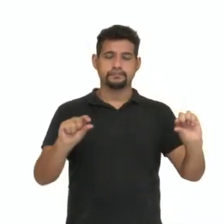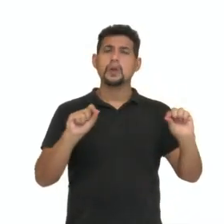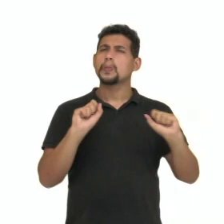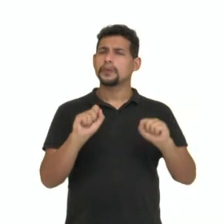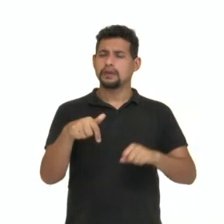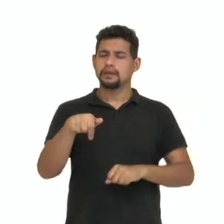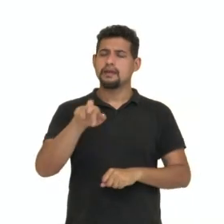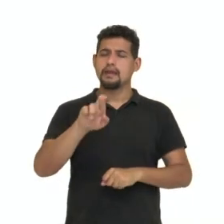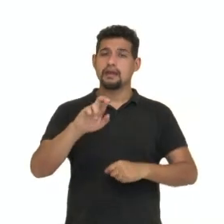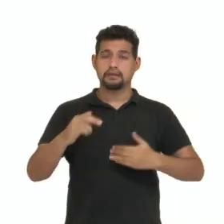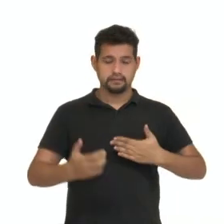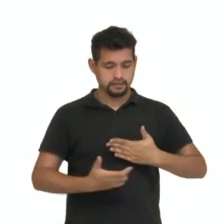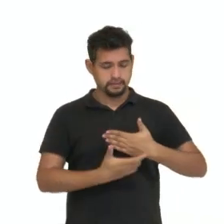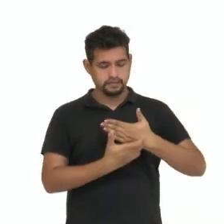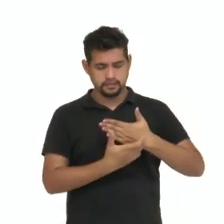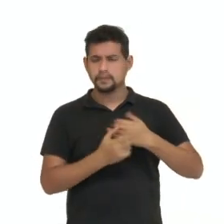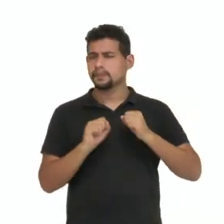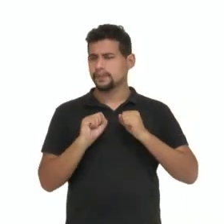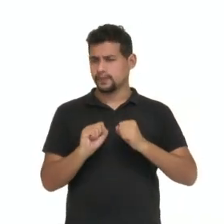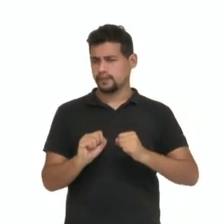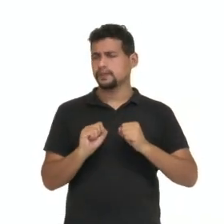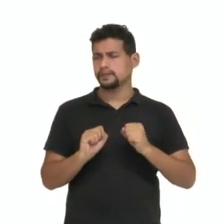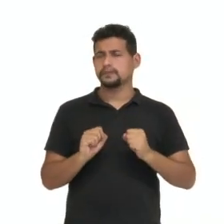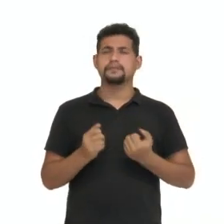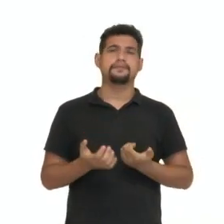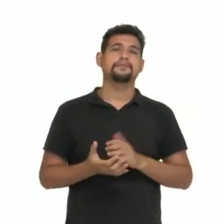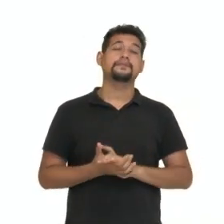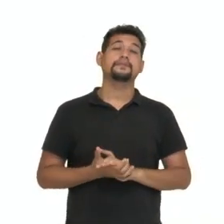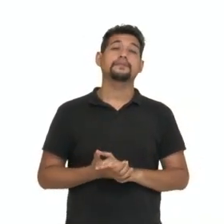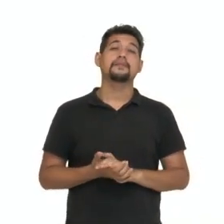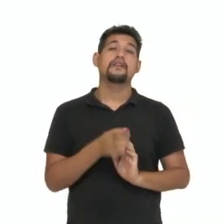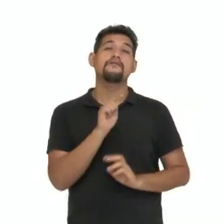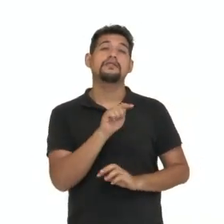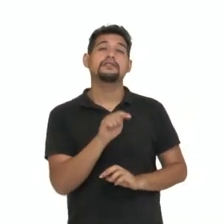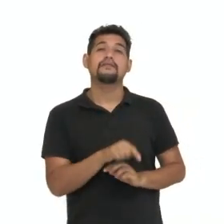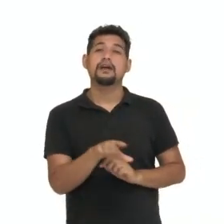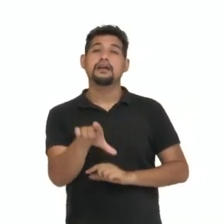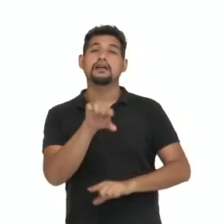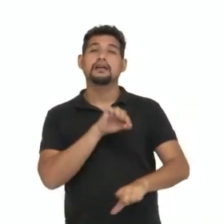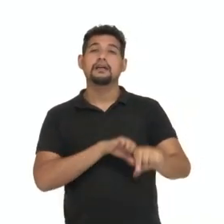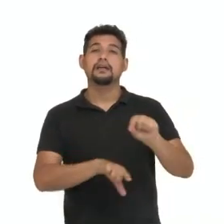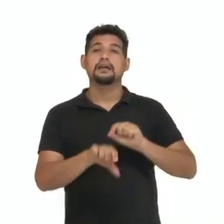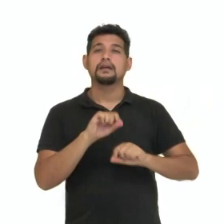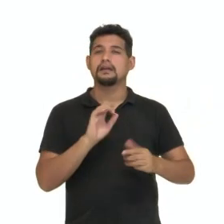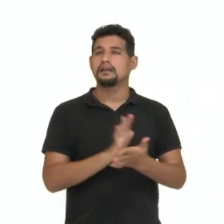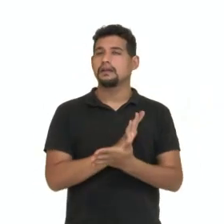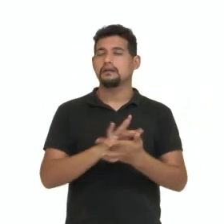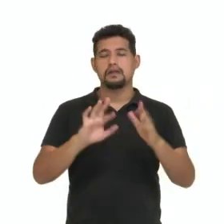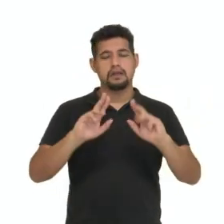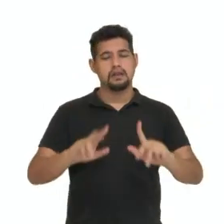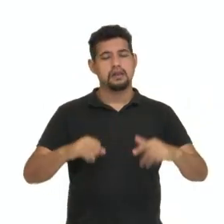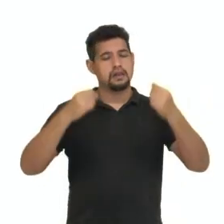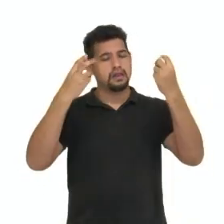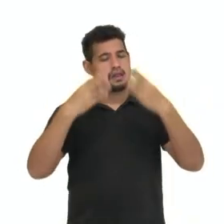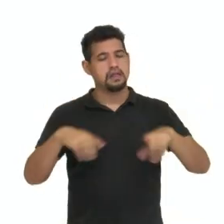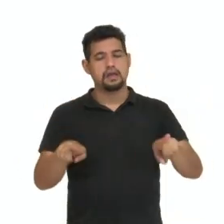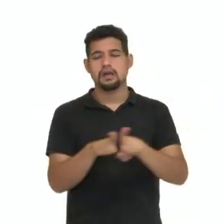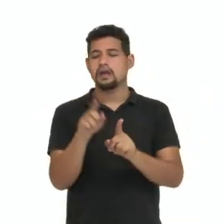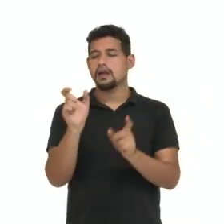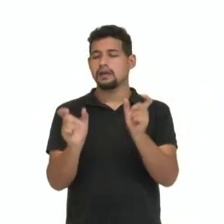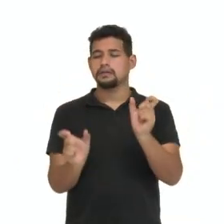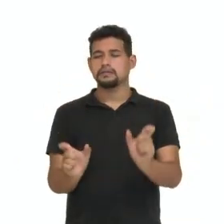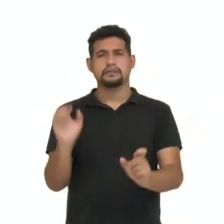acessar através do QR Code que está aqui, né? E você vai selecionar alguns mamíferos, descrever essas